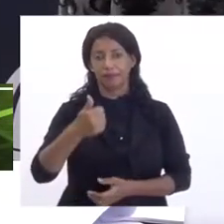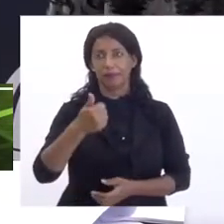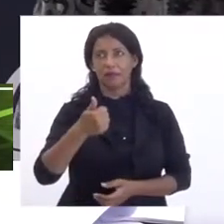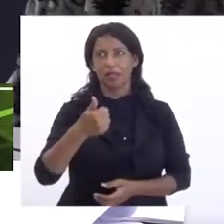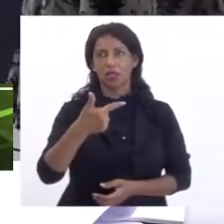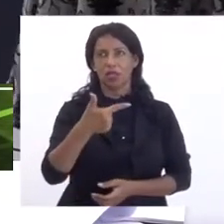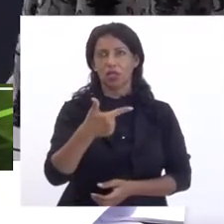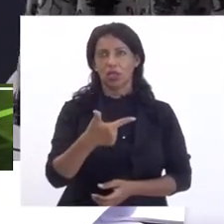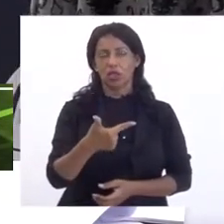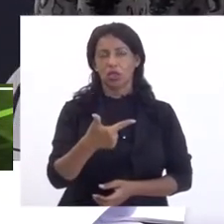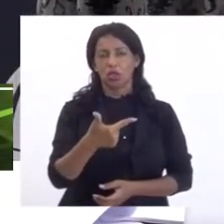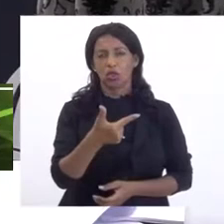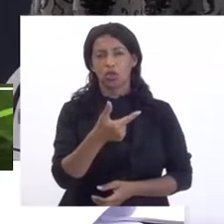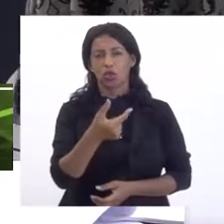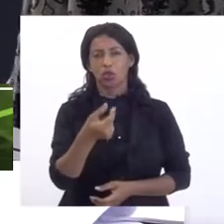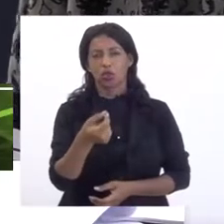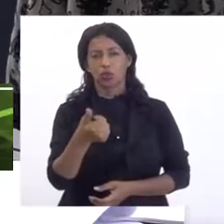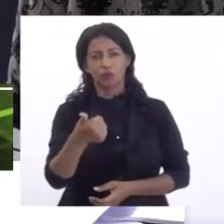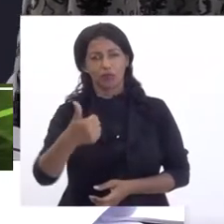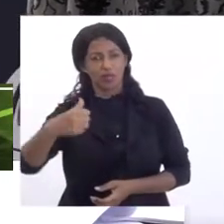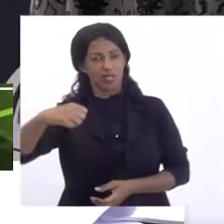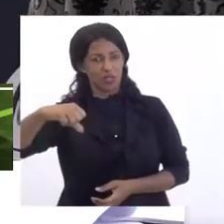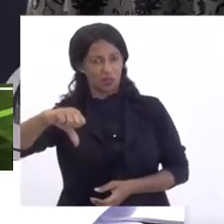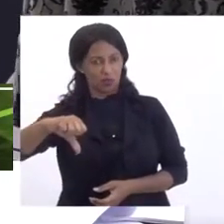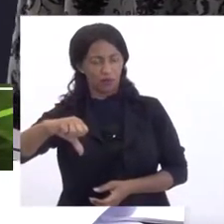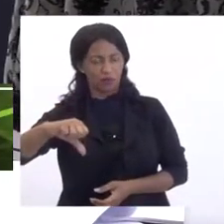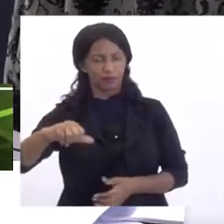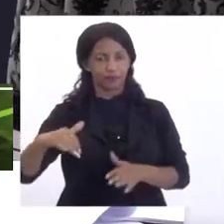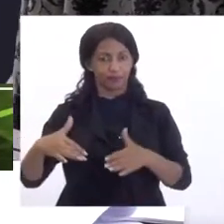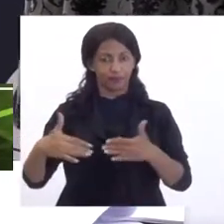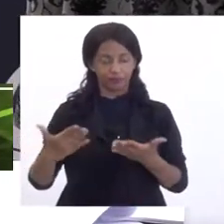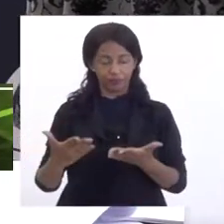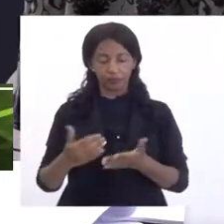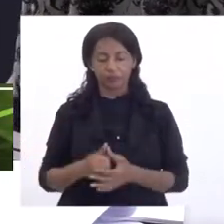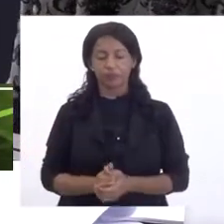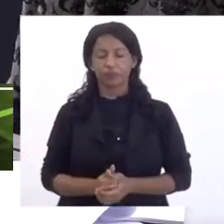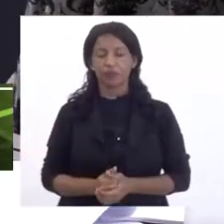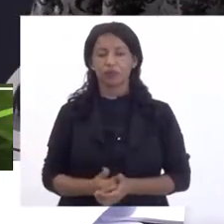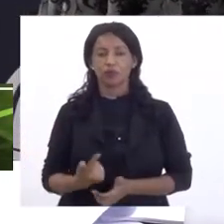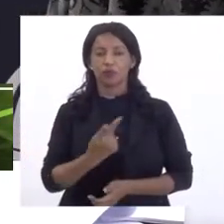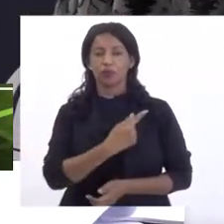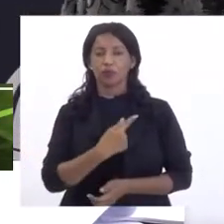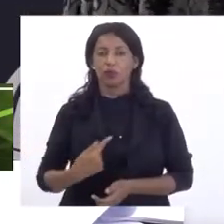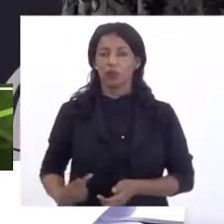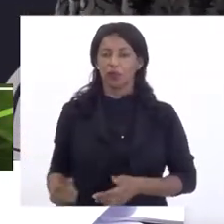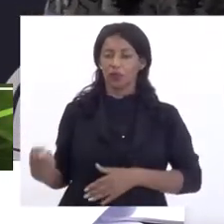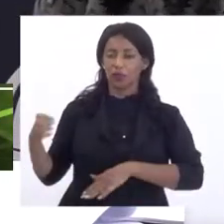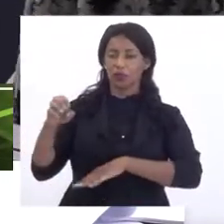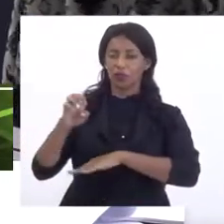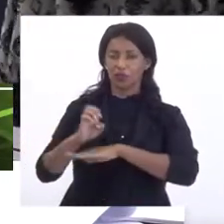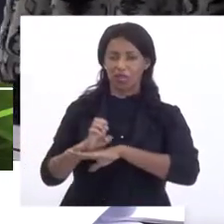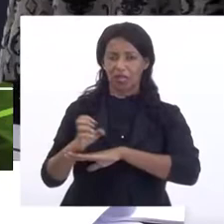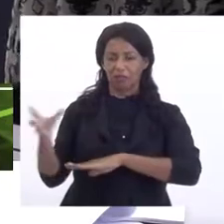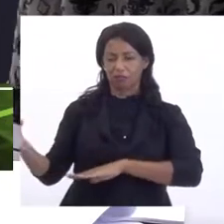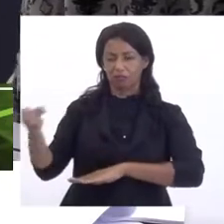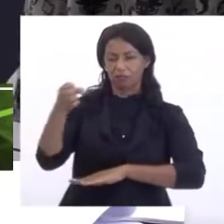Em 2019, quando assumiu o governo do estado o senhor Wilson